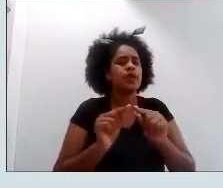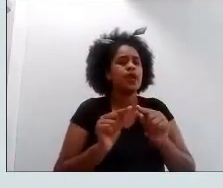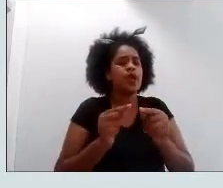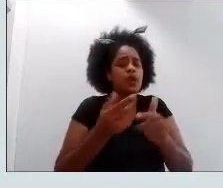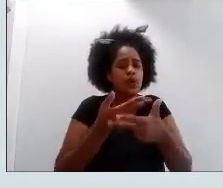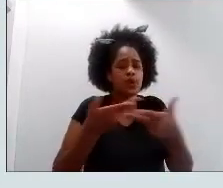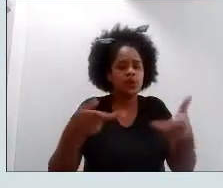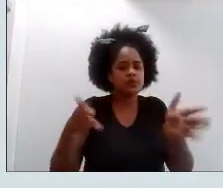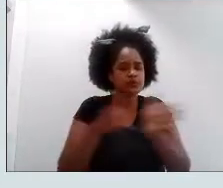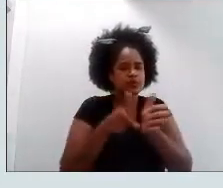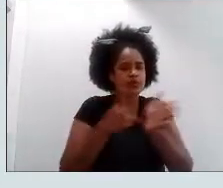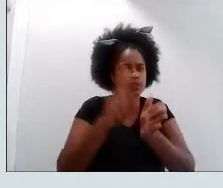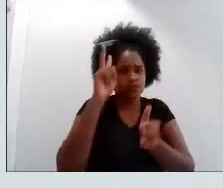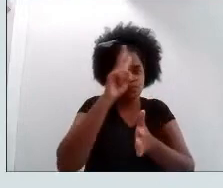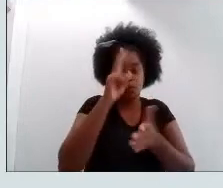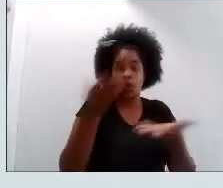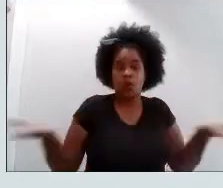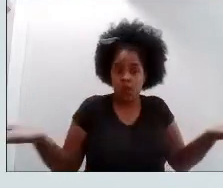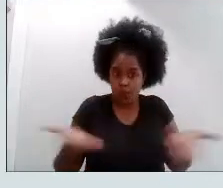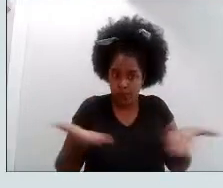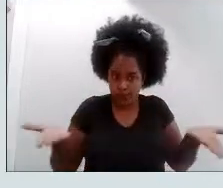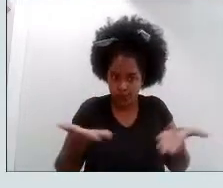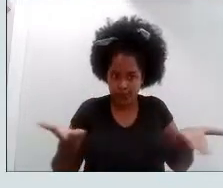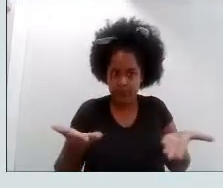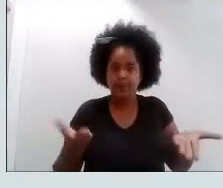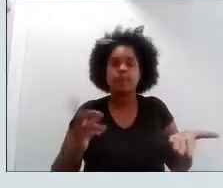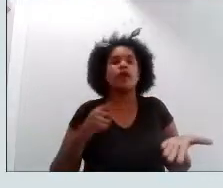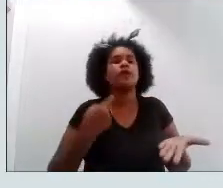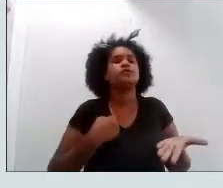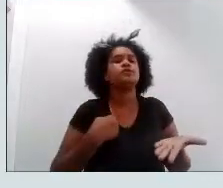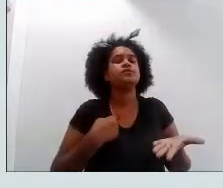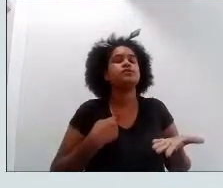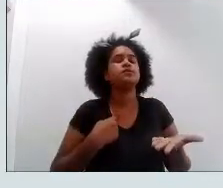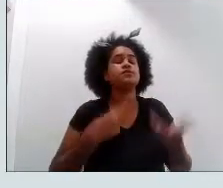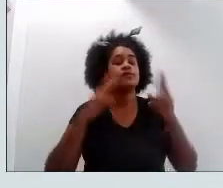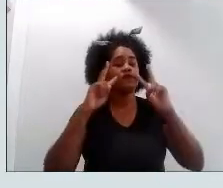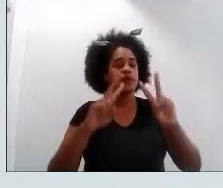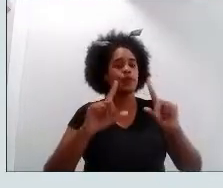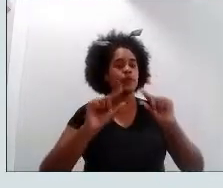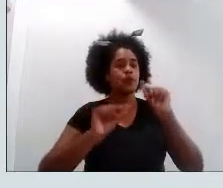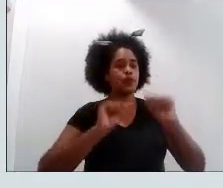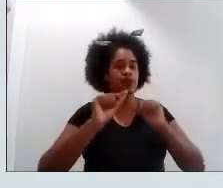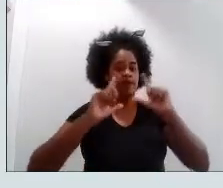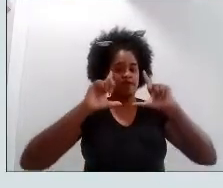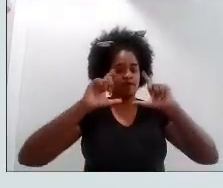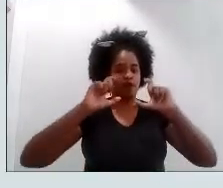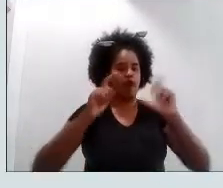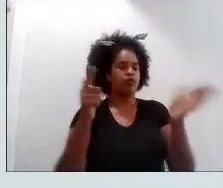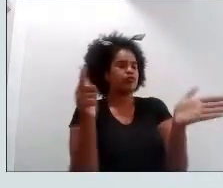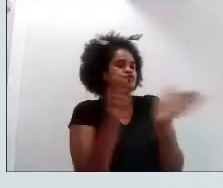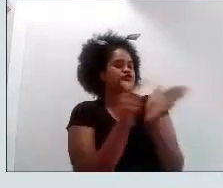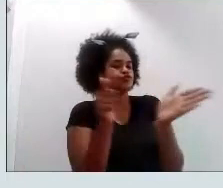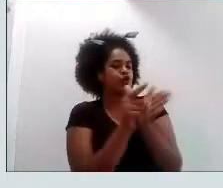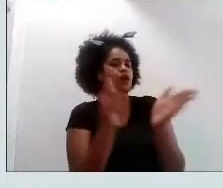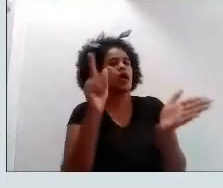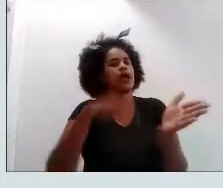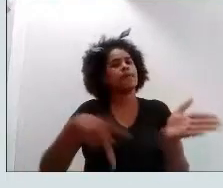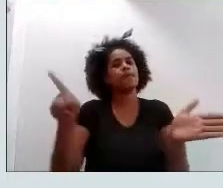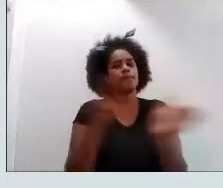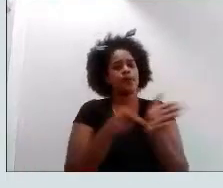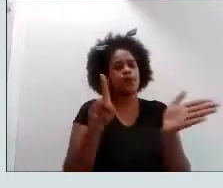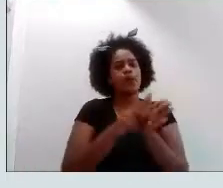nós aceitamos como fontes históricas as fotografias, as matérias jornalísticas,